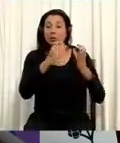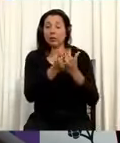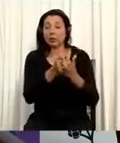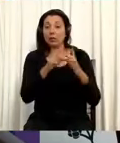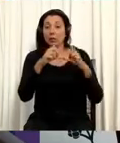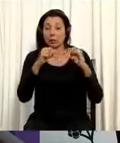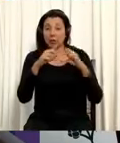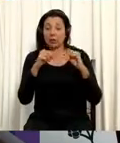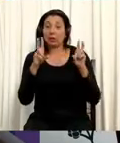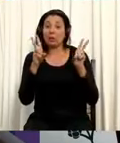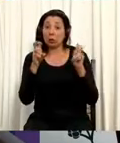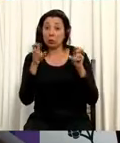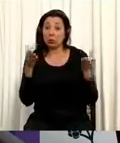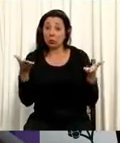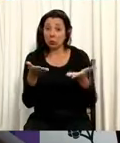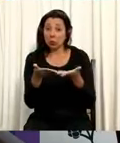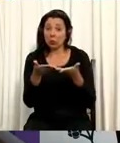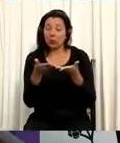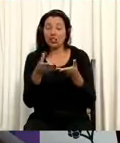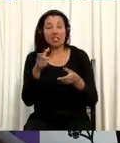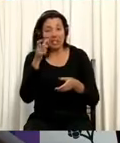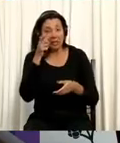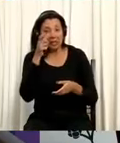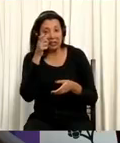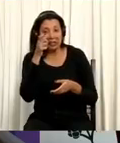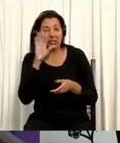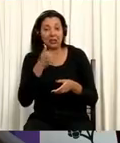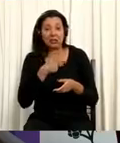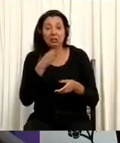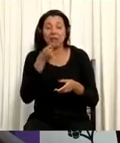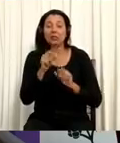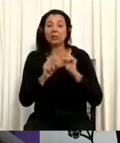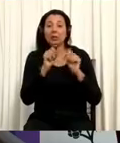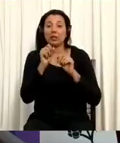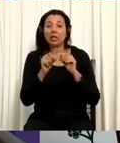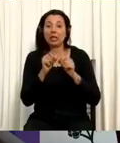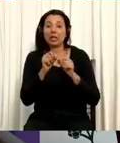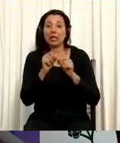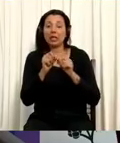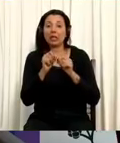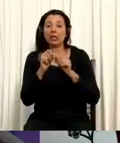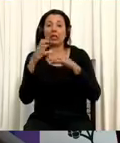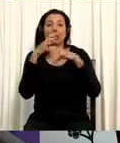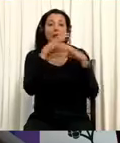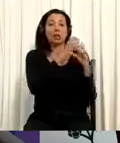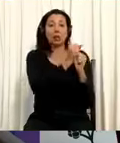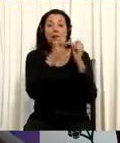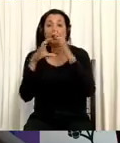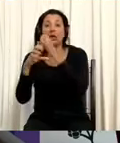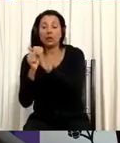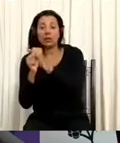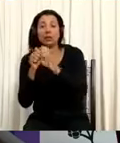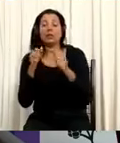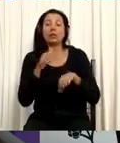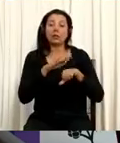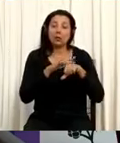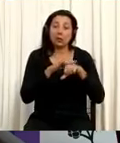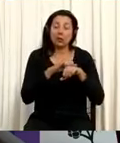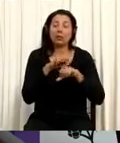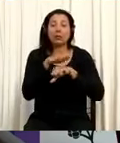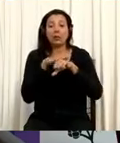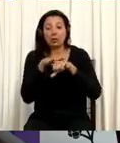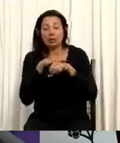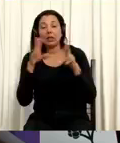Brasília. E o tema do programa de hoje é muito interessante. Nós falaremos sobre solidariedade em tempos de pandemia. E para conversar sobre